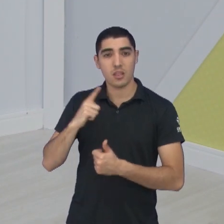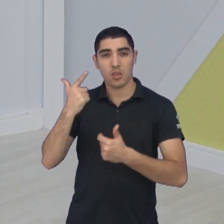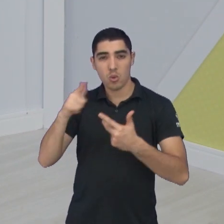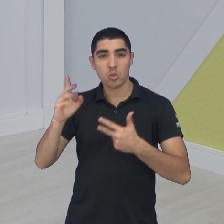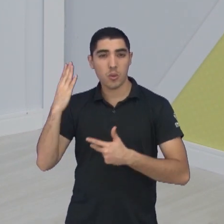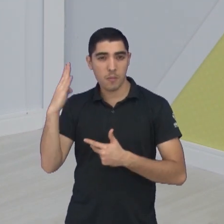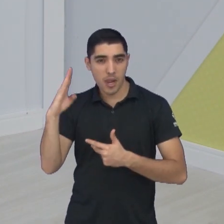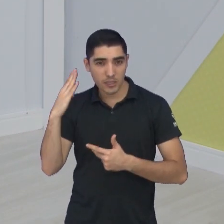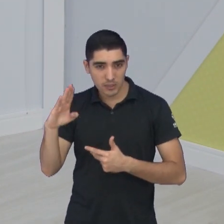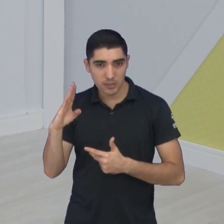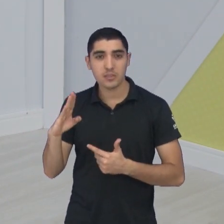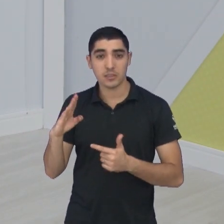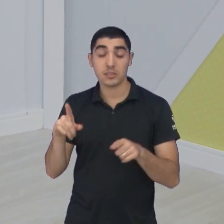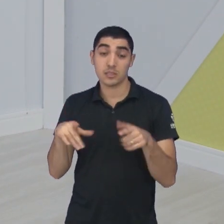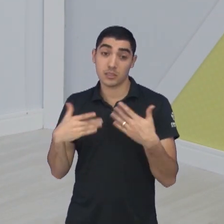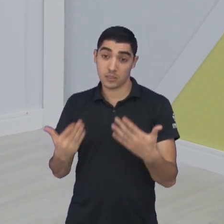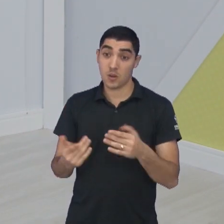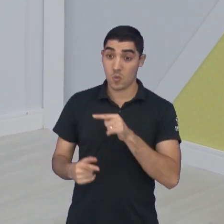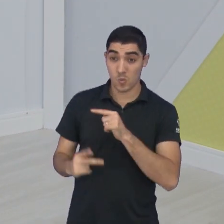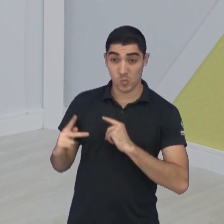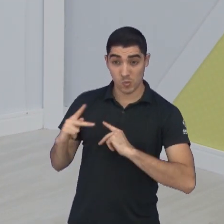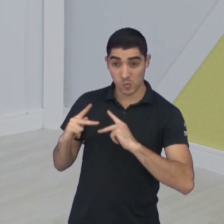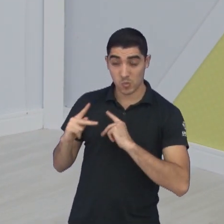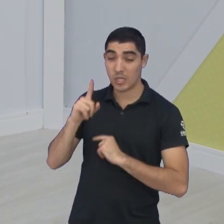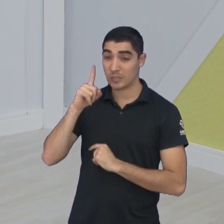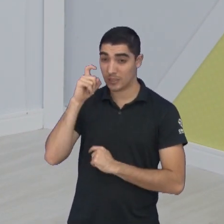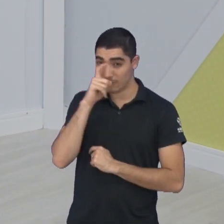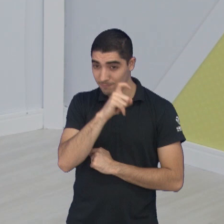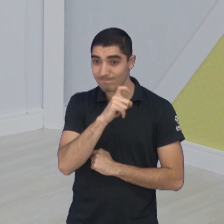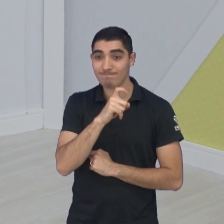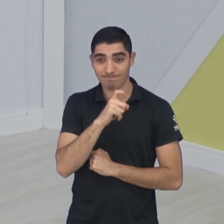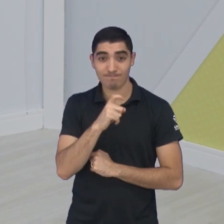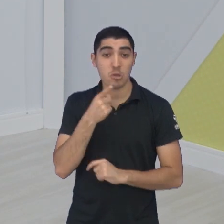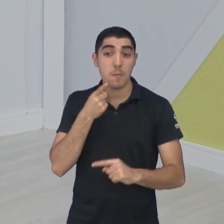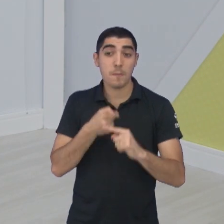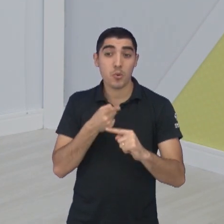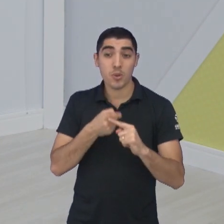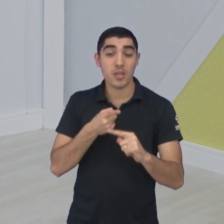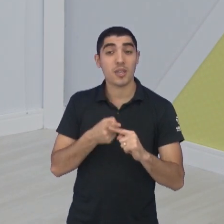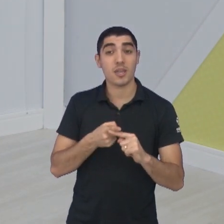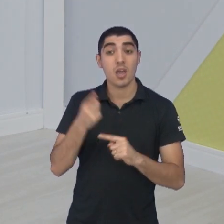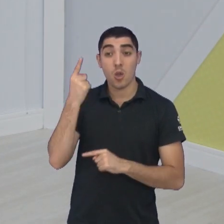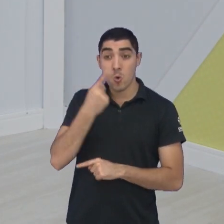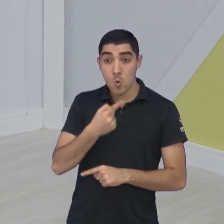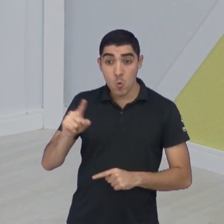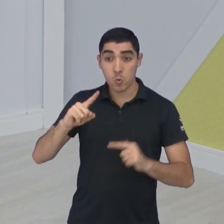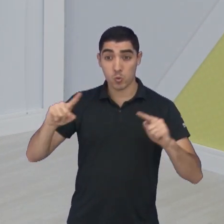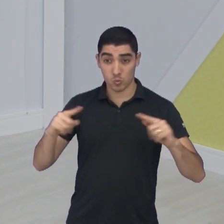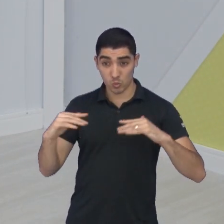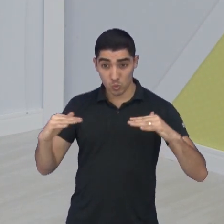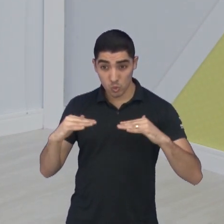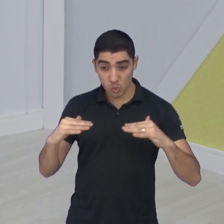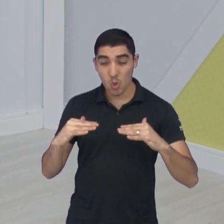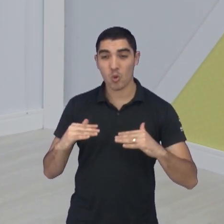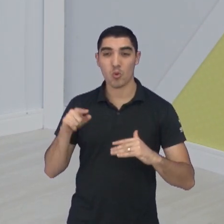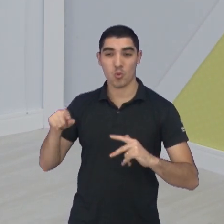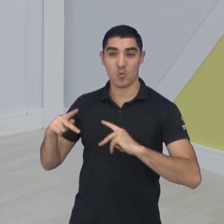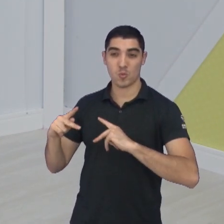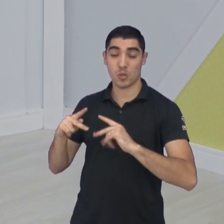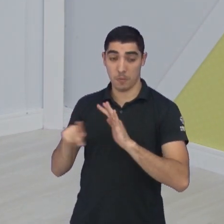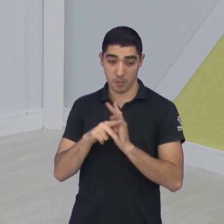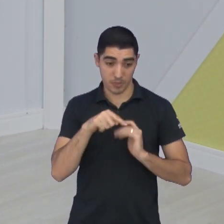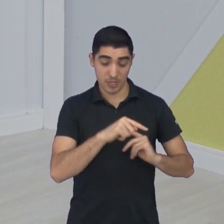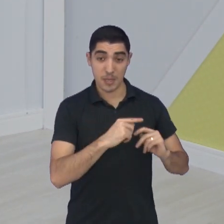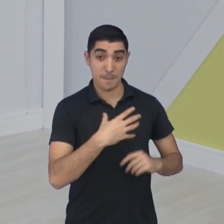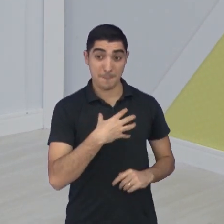de rebaixamento. Situação do São José é complicada, como o Brunão já falou, porque o São José na última rodada enfrenta justamente o Bahia fora de casa,